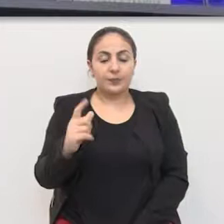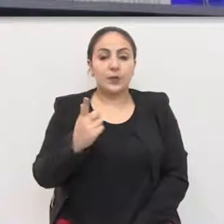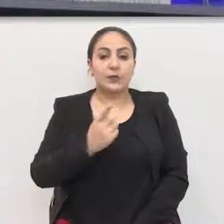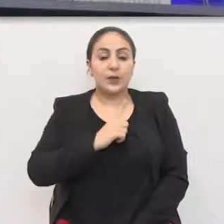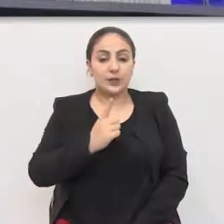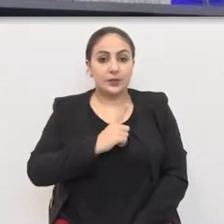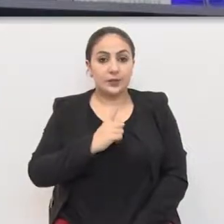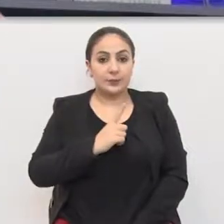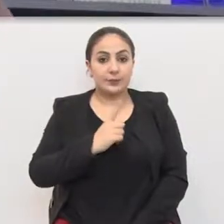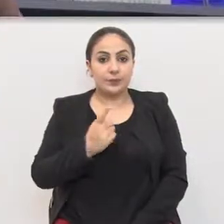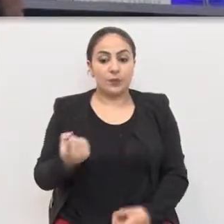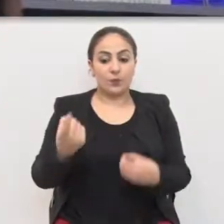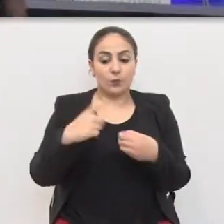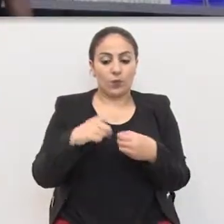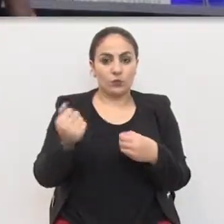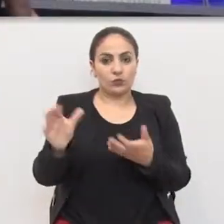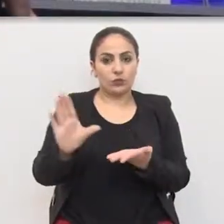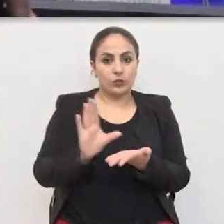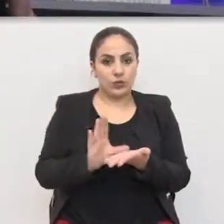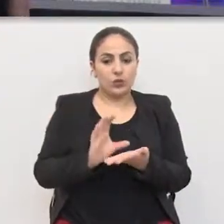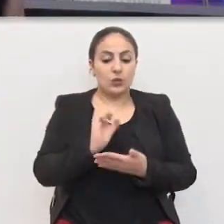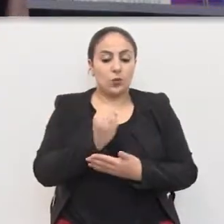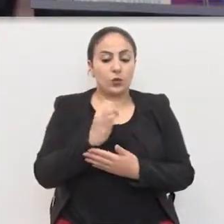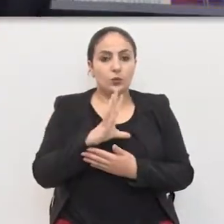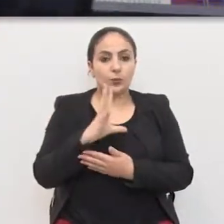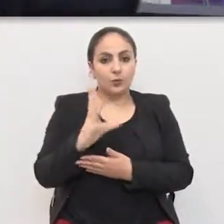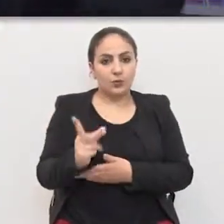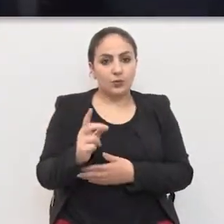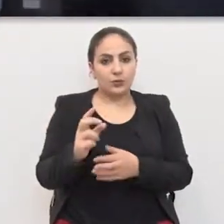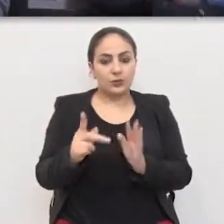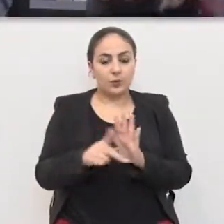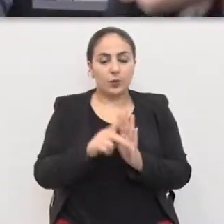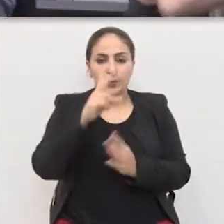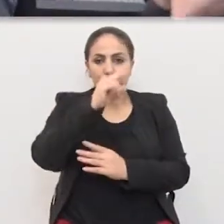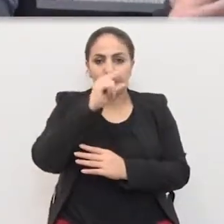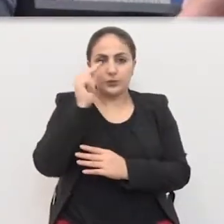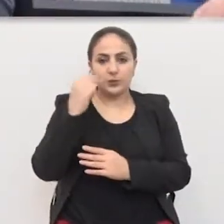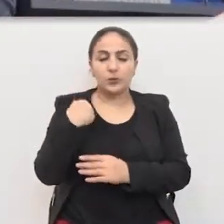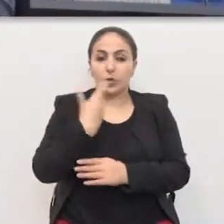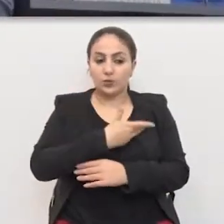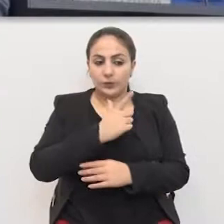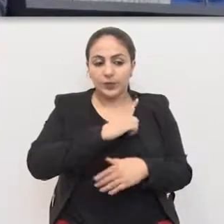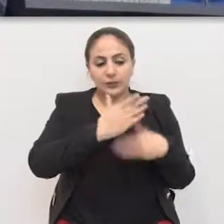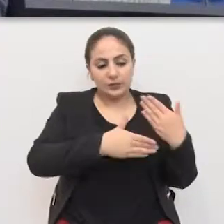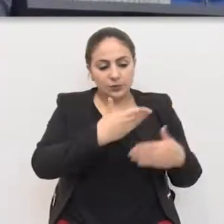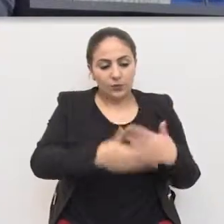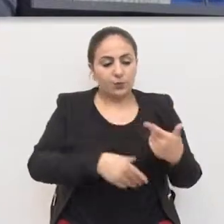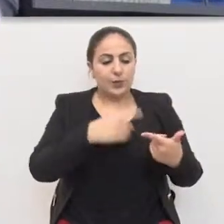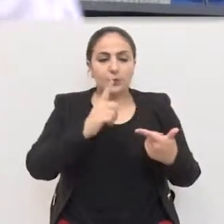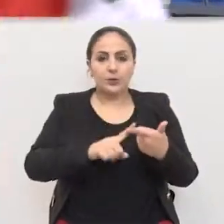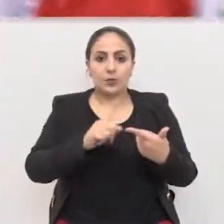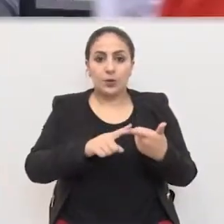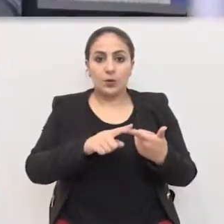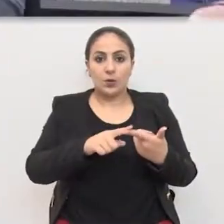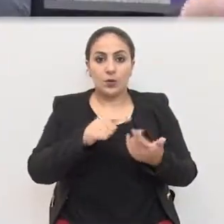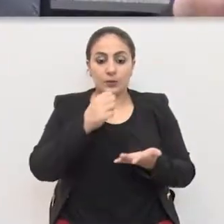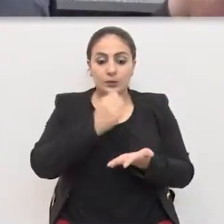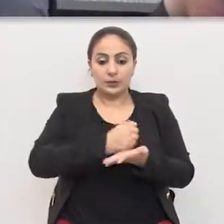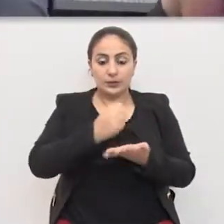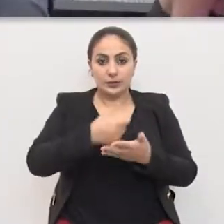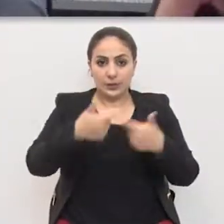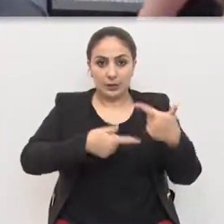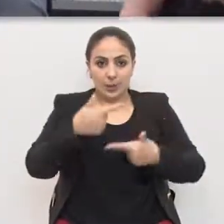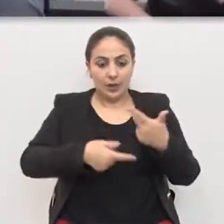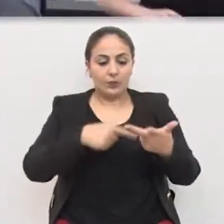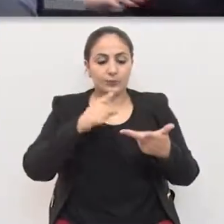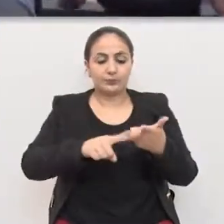de 8 milhões de reais ao município pelos investimentos já feitos. Então nós teremos desenvolvimento, emprego e ainda a devolução dos